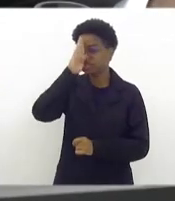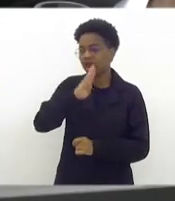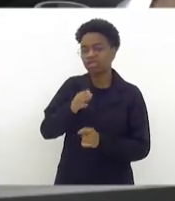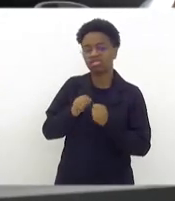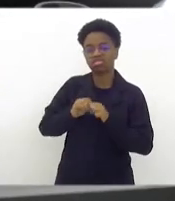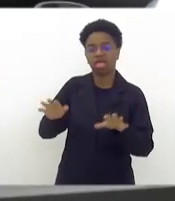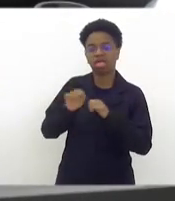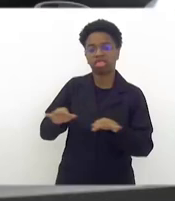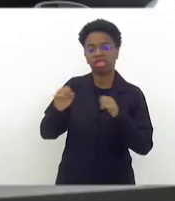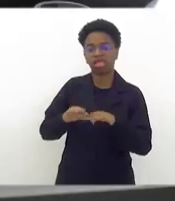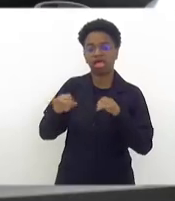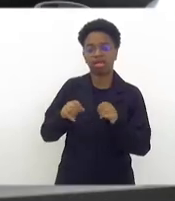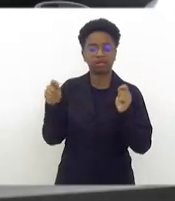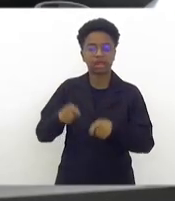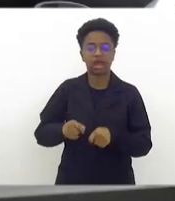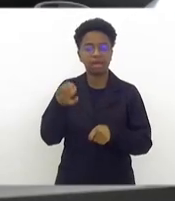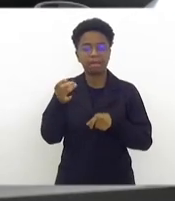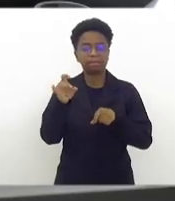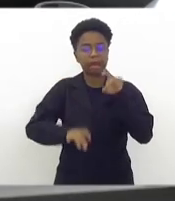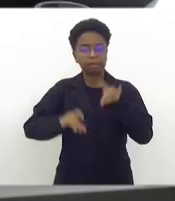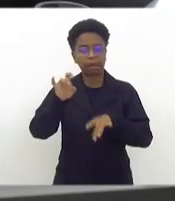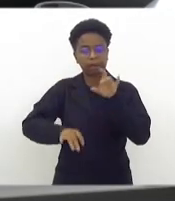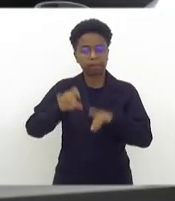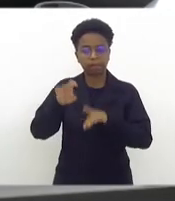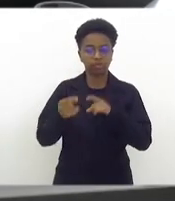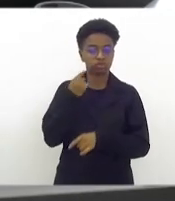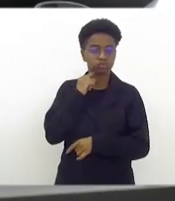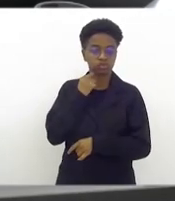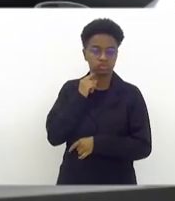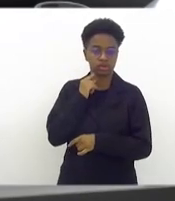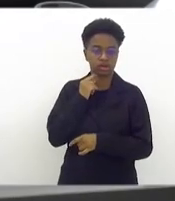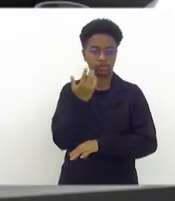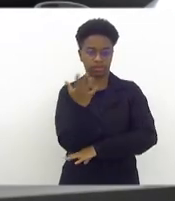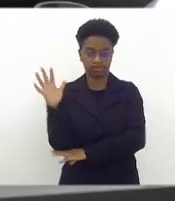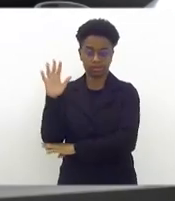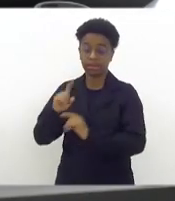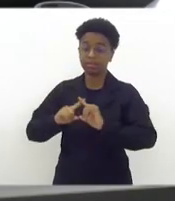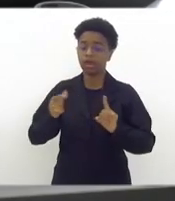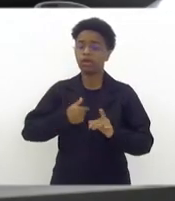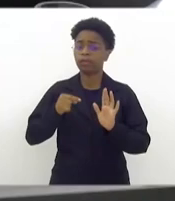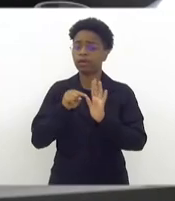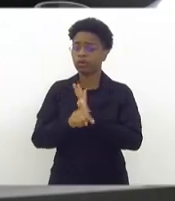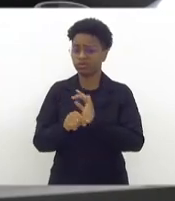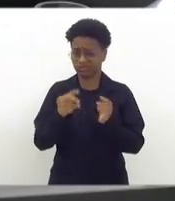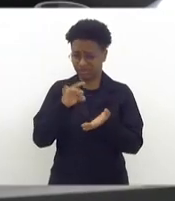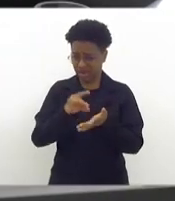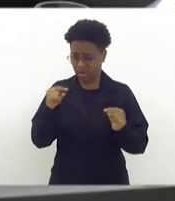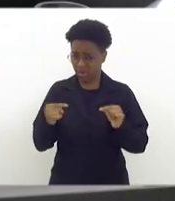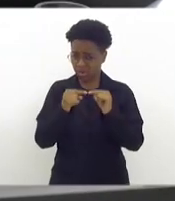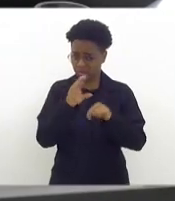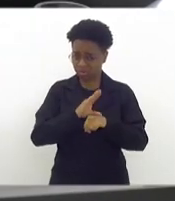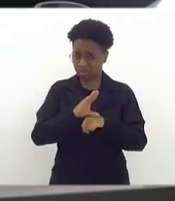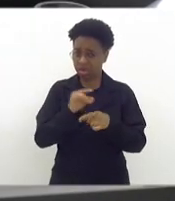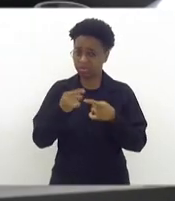inesgotável entupir o meio ambiente de bilhões. Então, eu pergunto qual é a constitucionalidade, Vossa Excelência, que é um defensor da